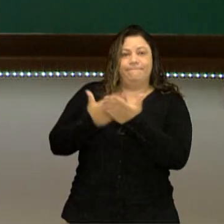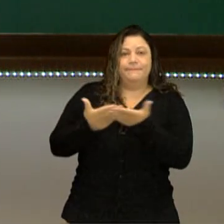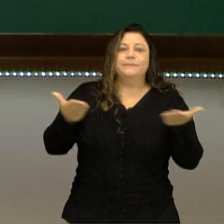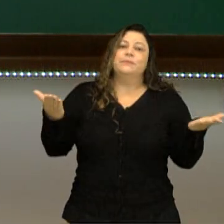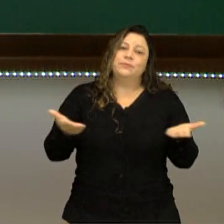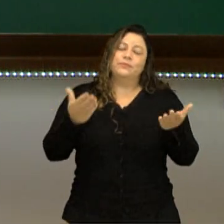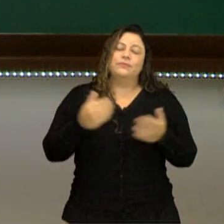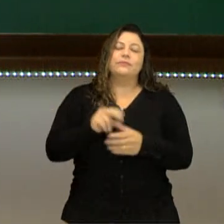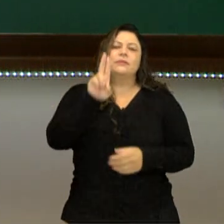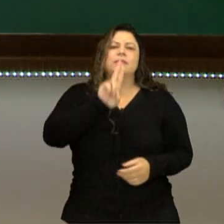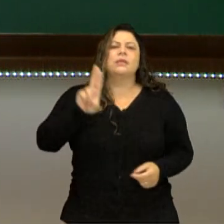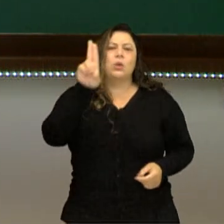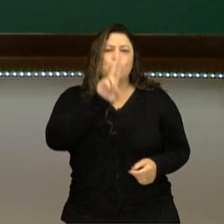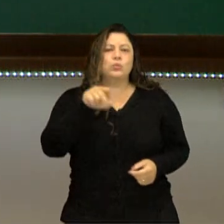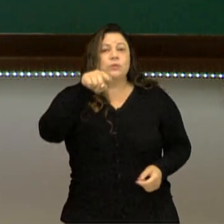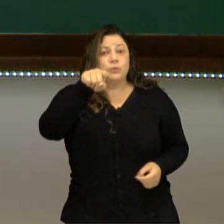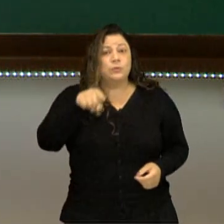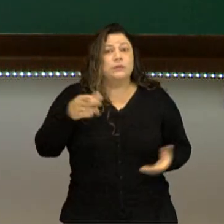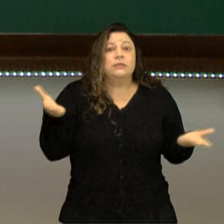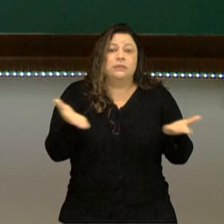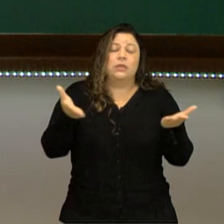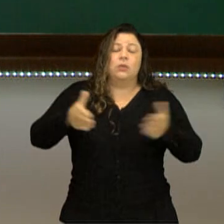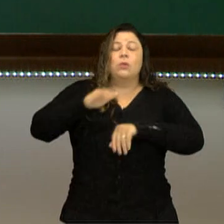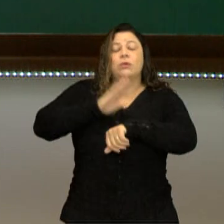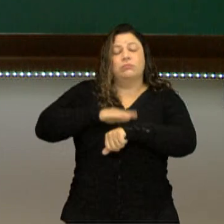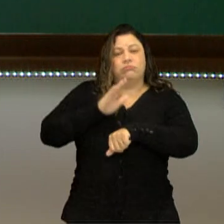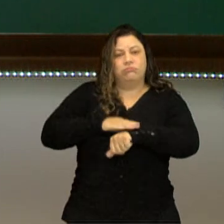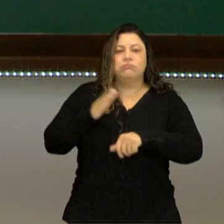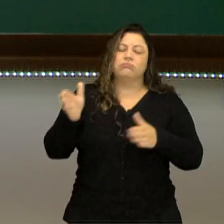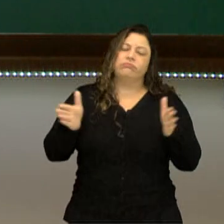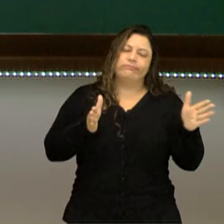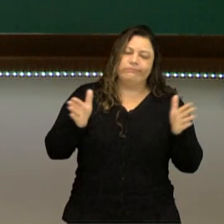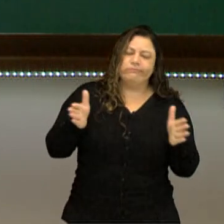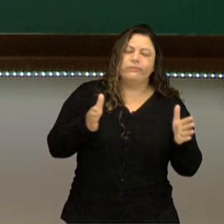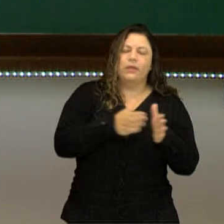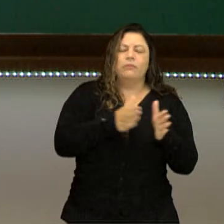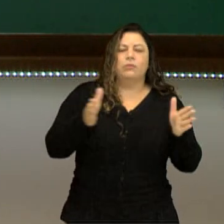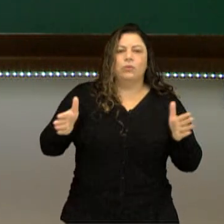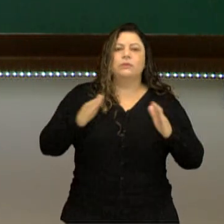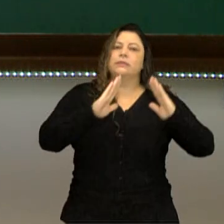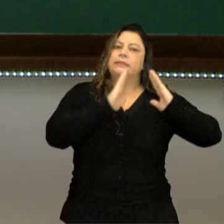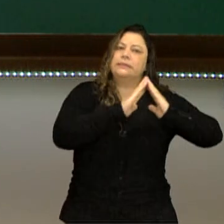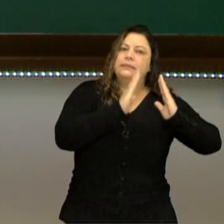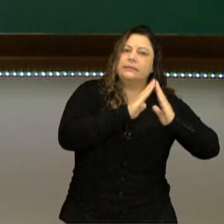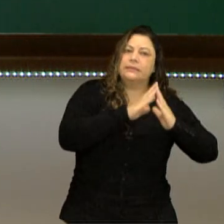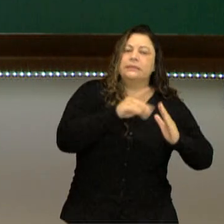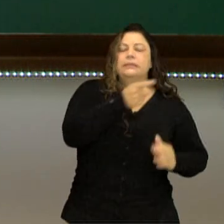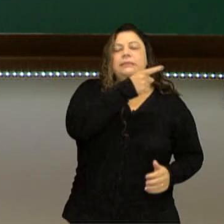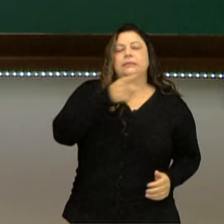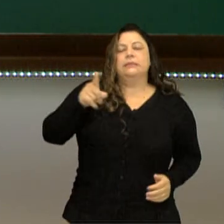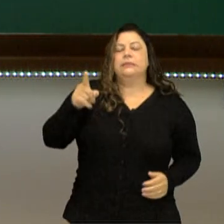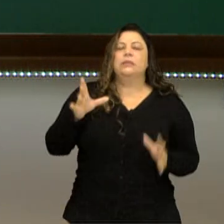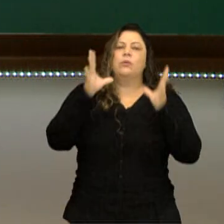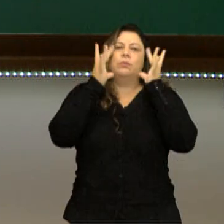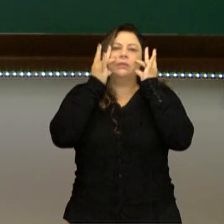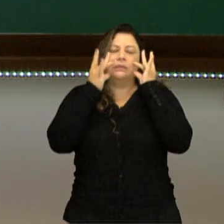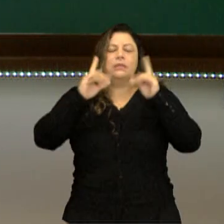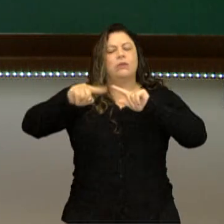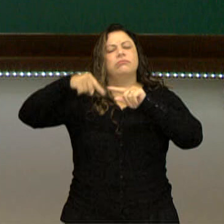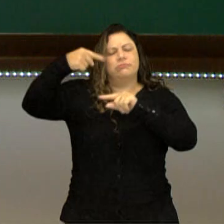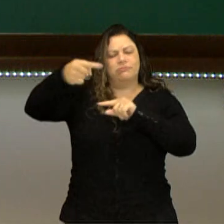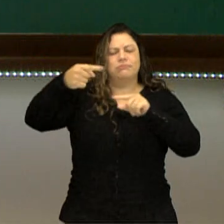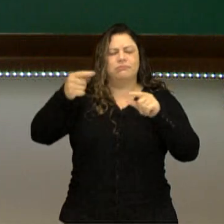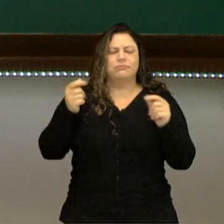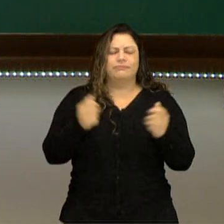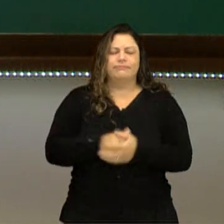estar utilizando, principalmente vocês nesse momento aí, vocês estão em casa, não estão presencial, né? Daqui a pouco a gente vai